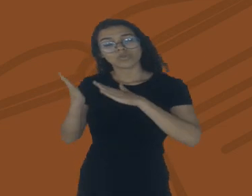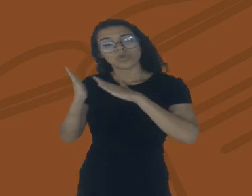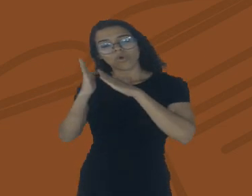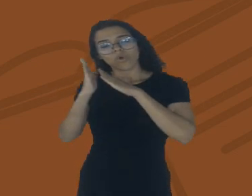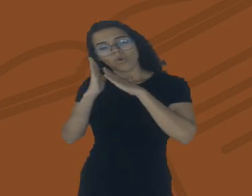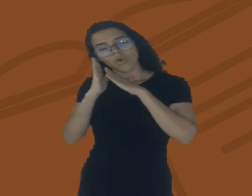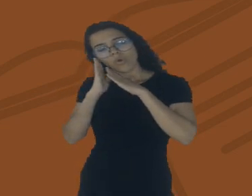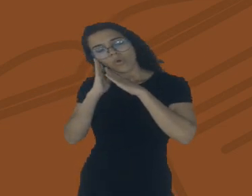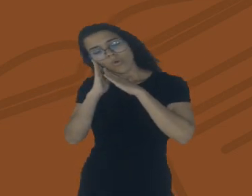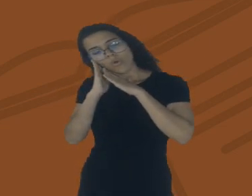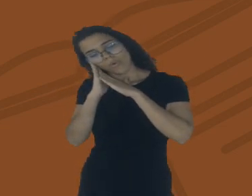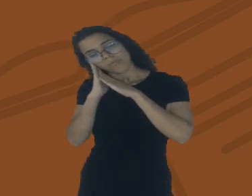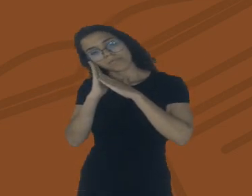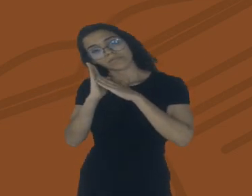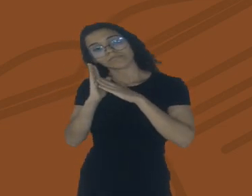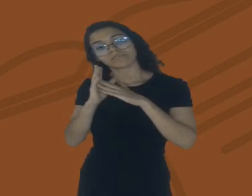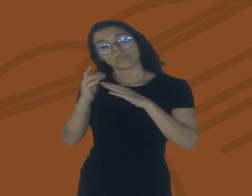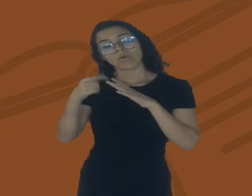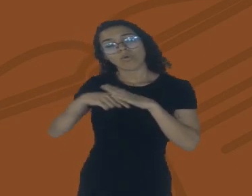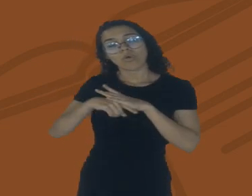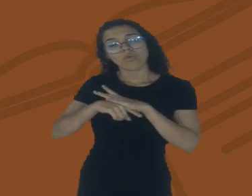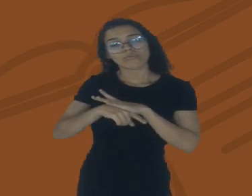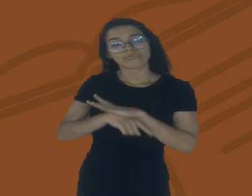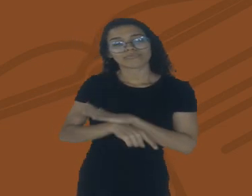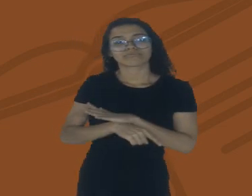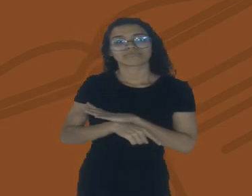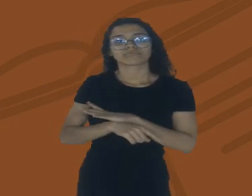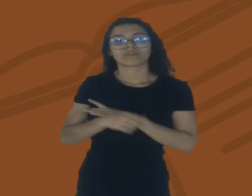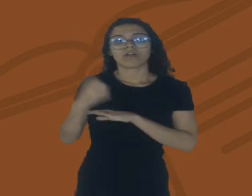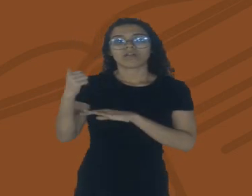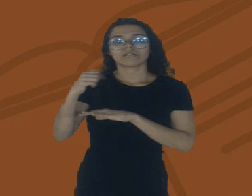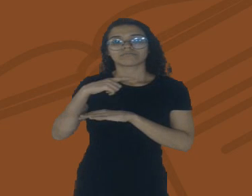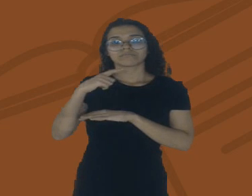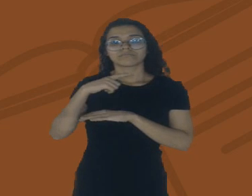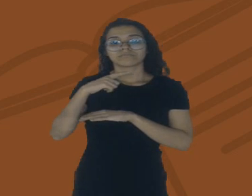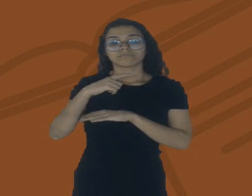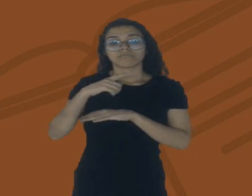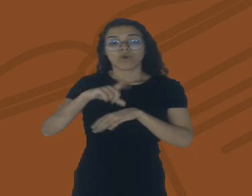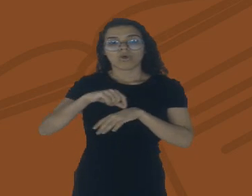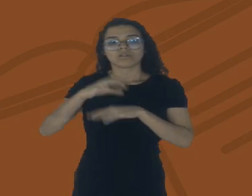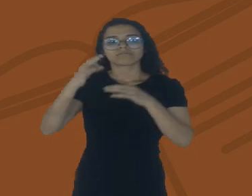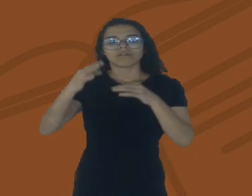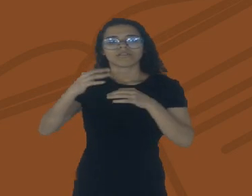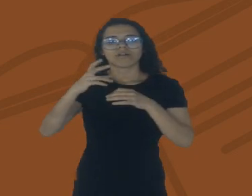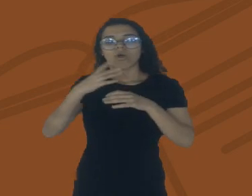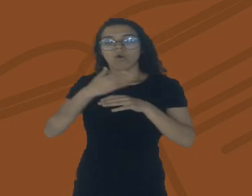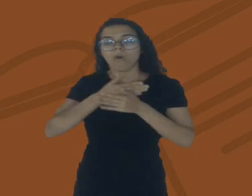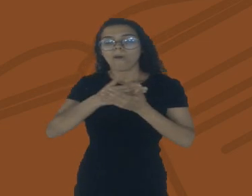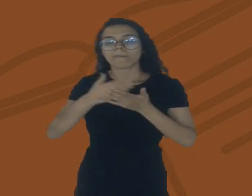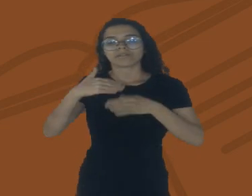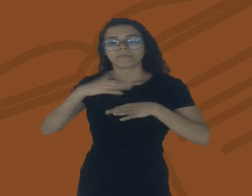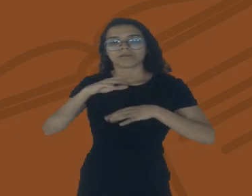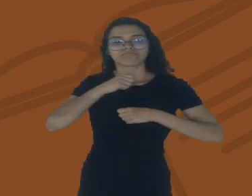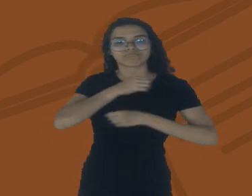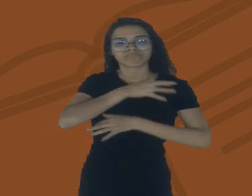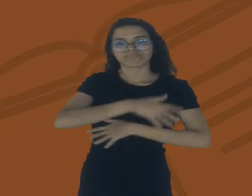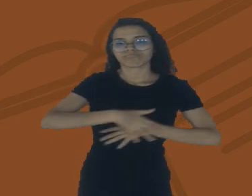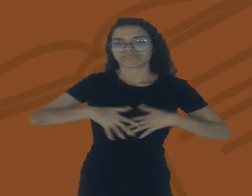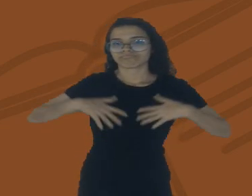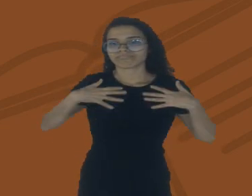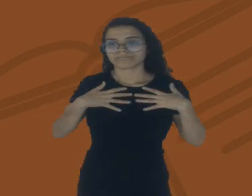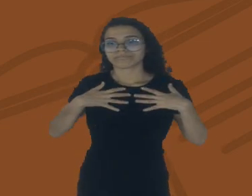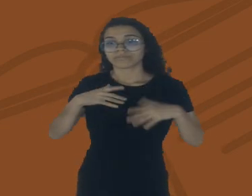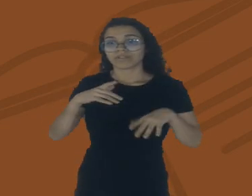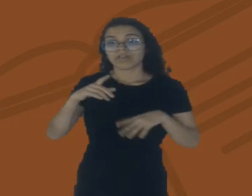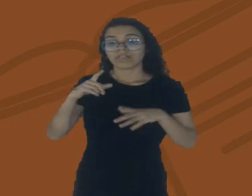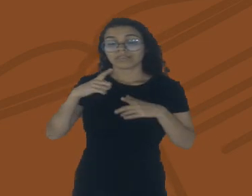desse período, certo? Porque é no momento realmente da liberação dele. Outro hormônio importante para o sono, né,